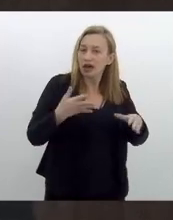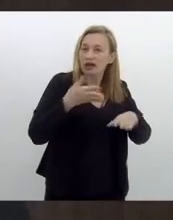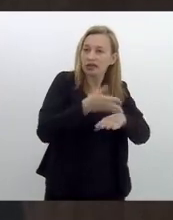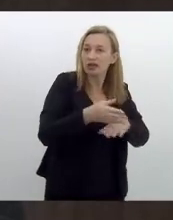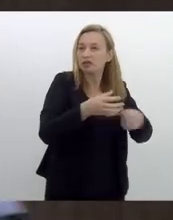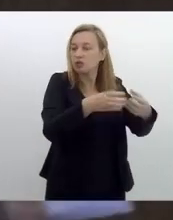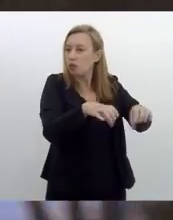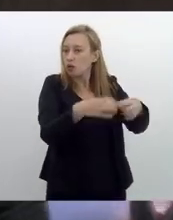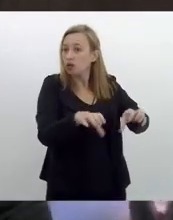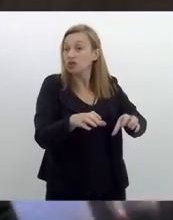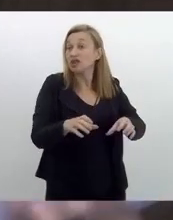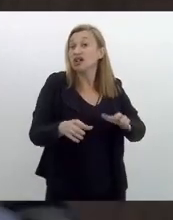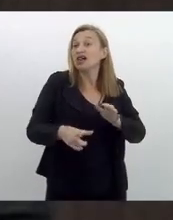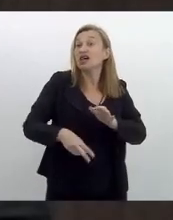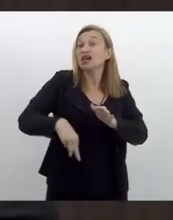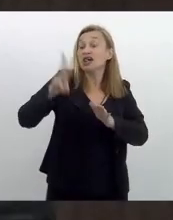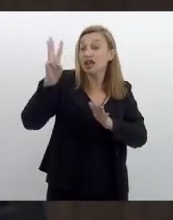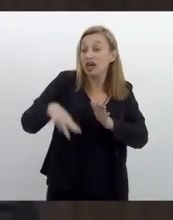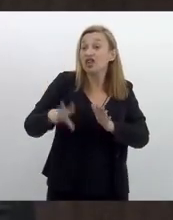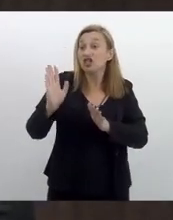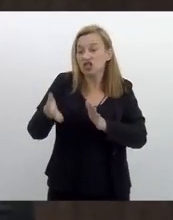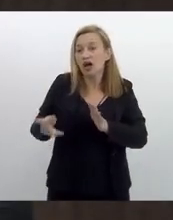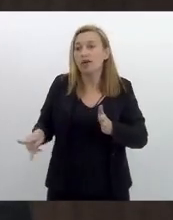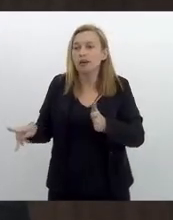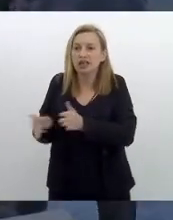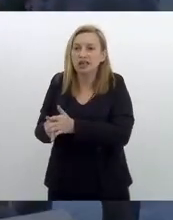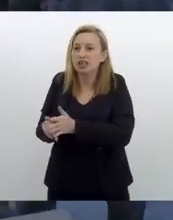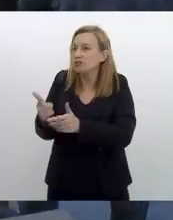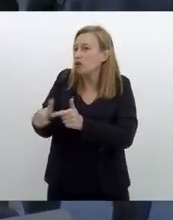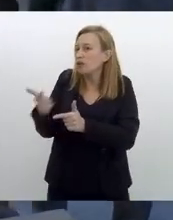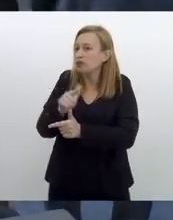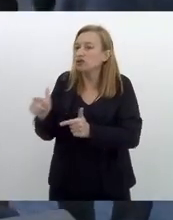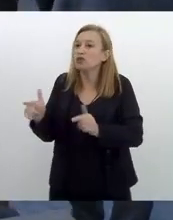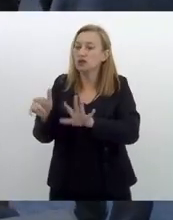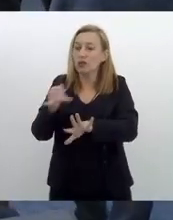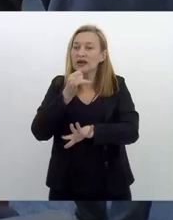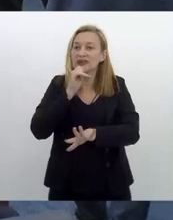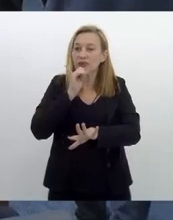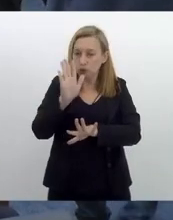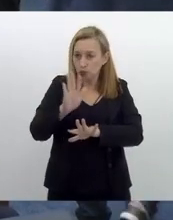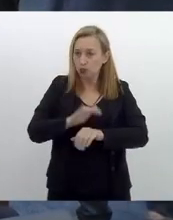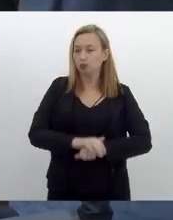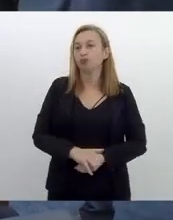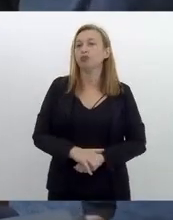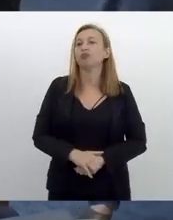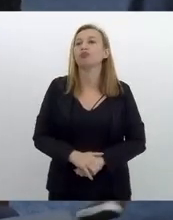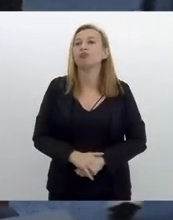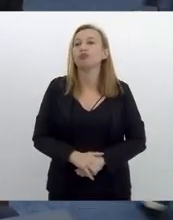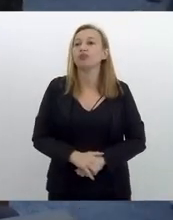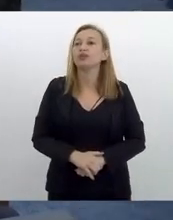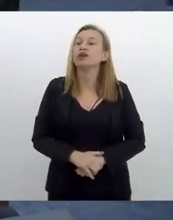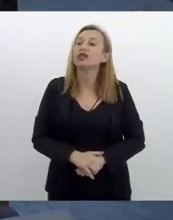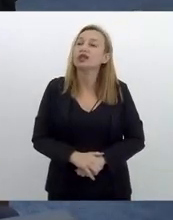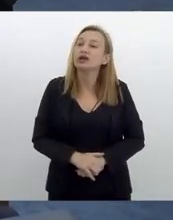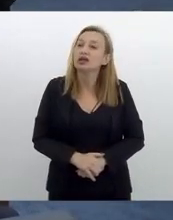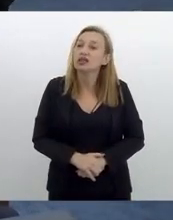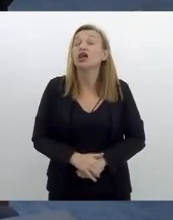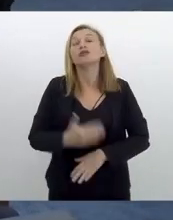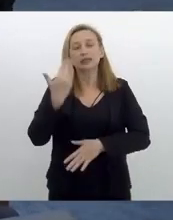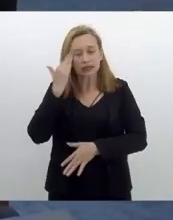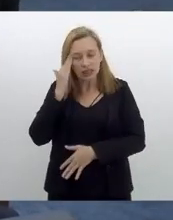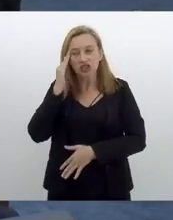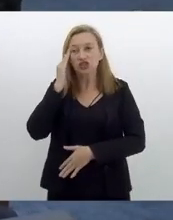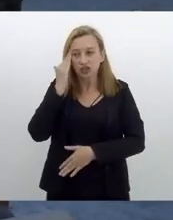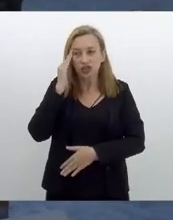Então, quem já está, não tem um problema. Eu vou dar um exemplo à Vossa Excelência, se me permite. Eu entendi